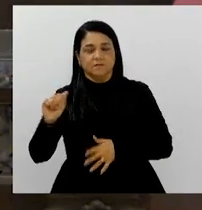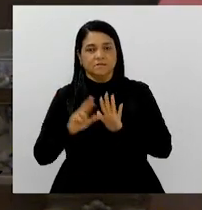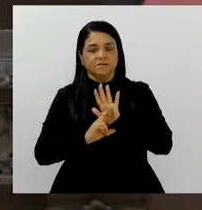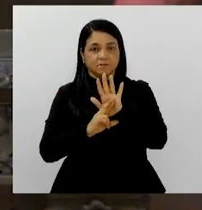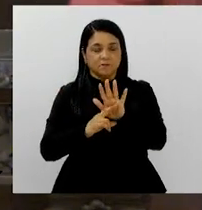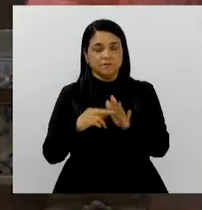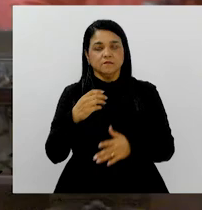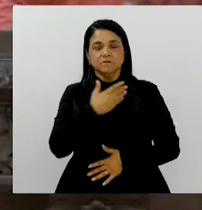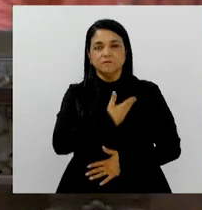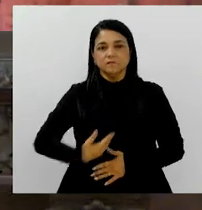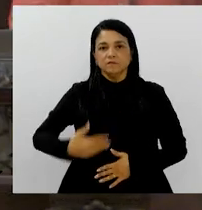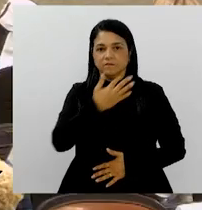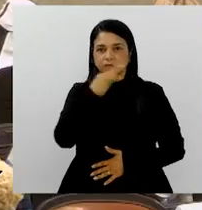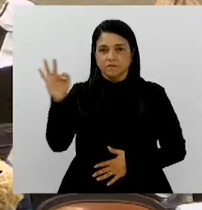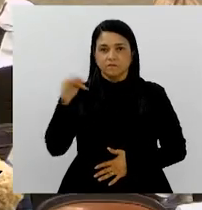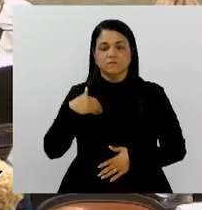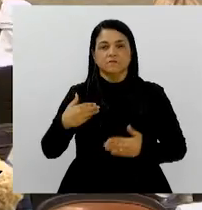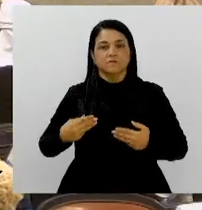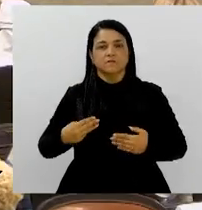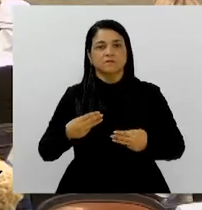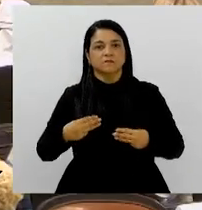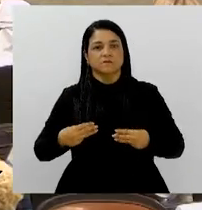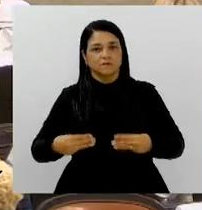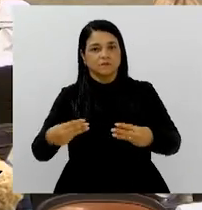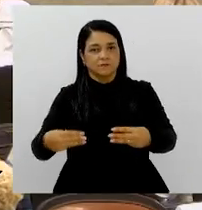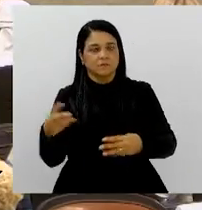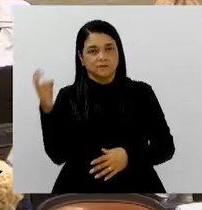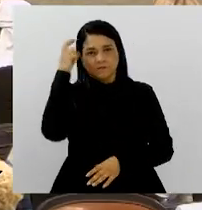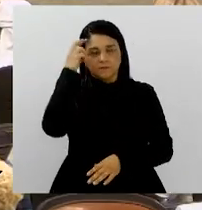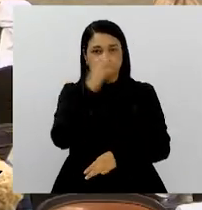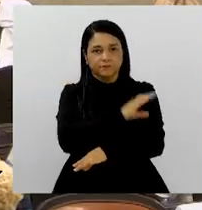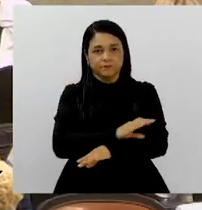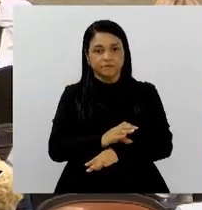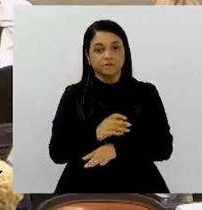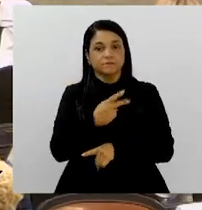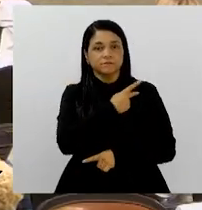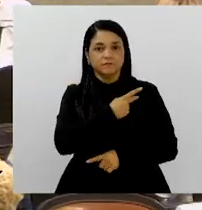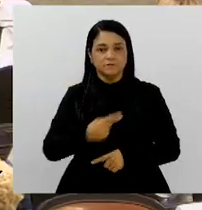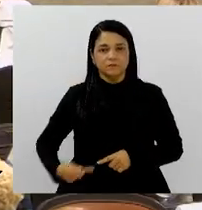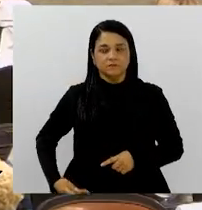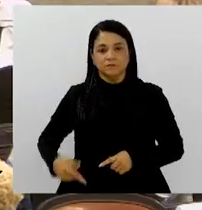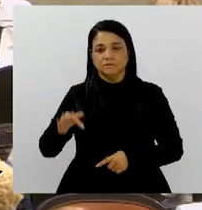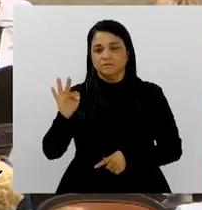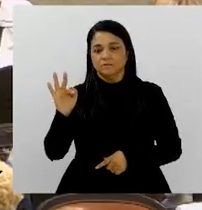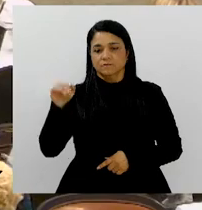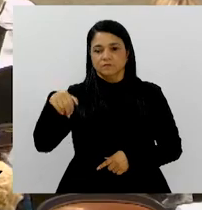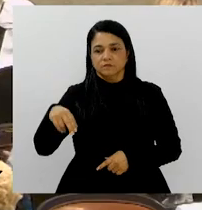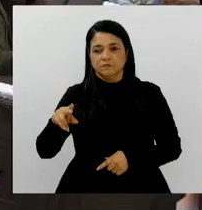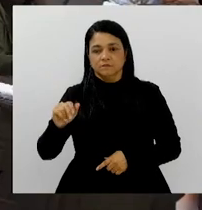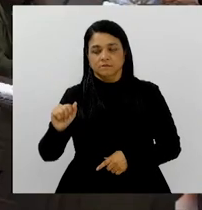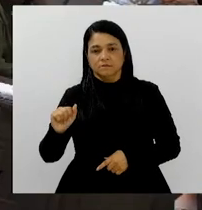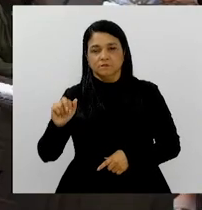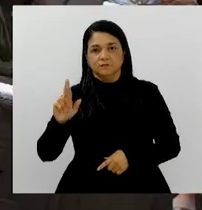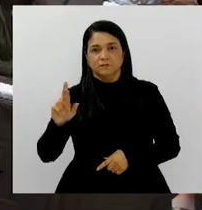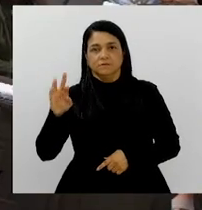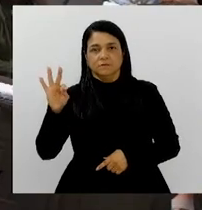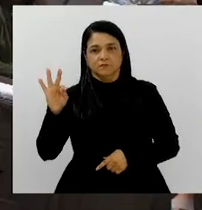da Cultura, ela que é a presidenta da FUNARTE, por favor.